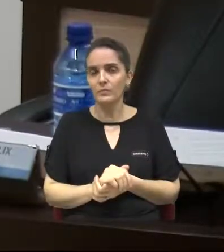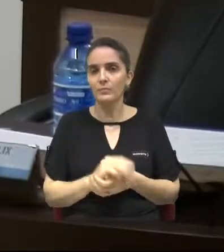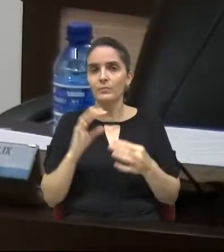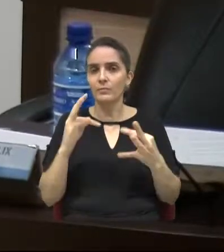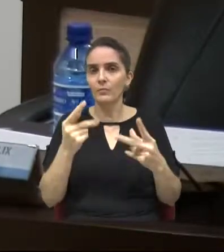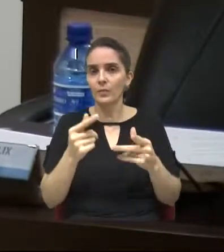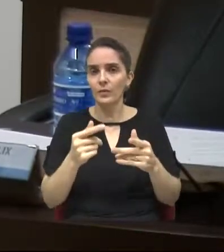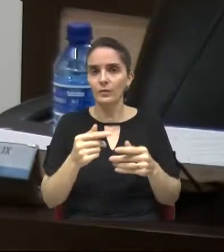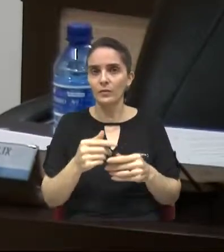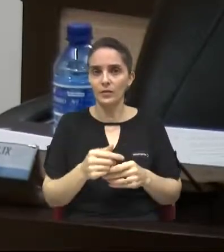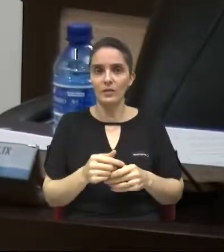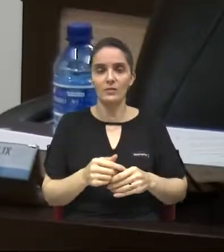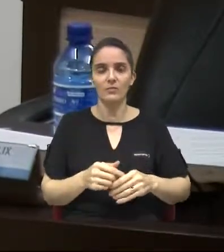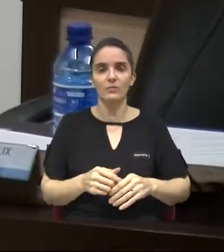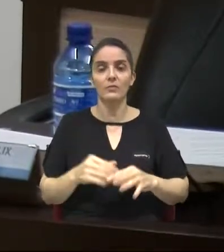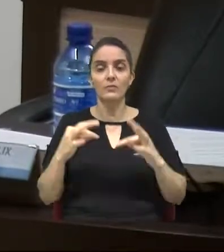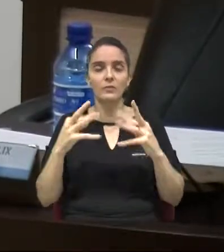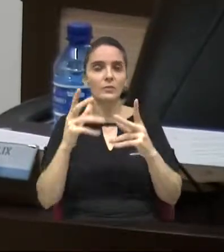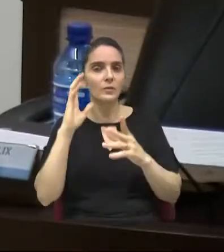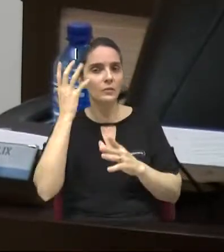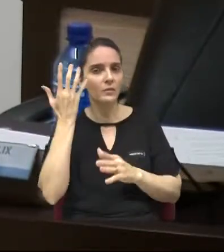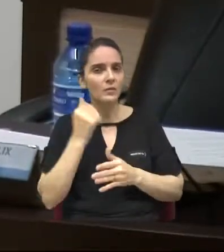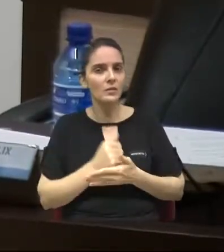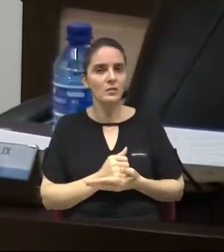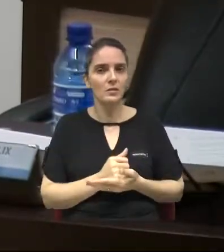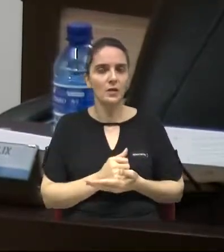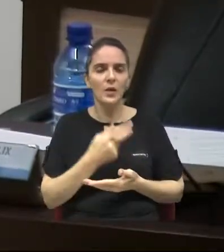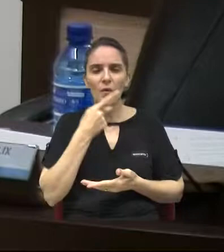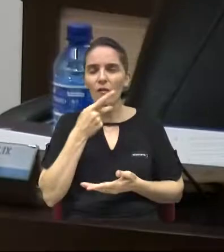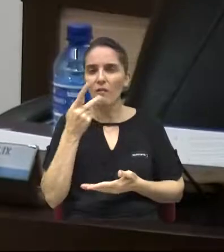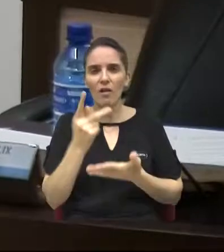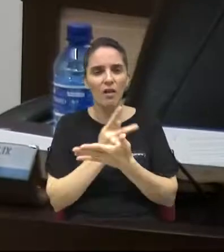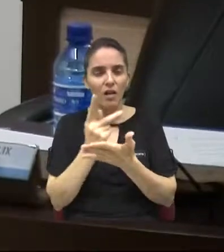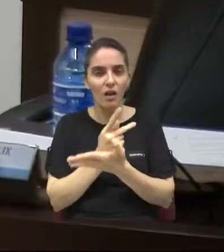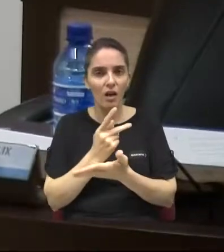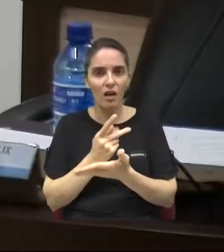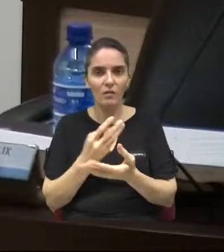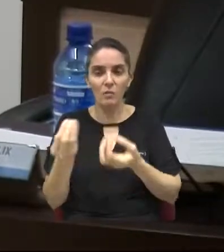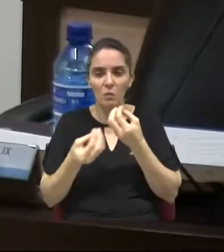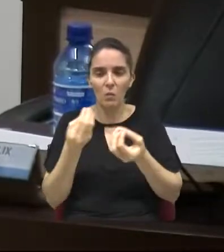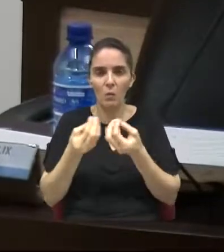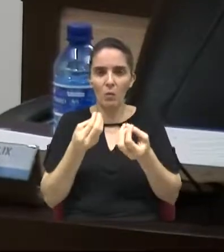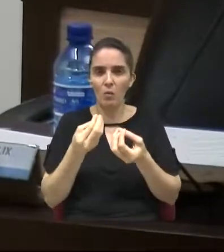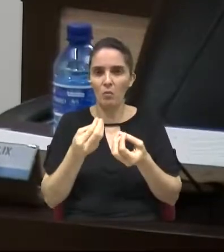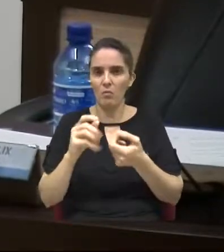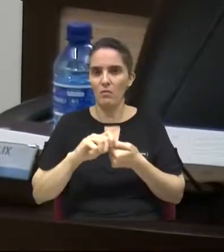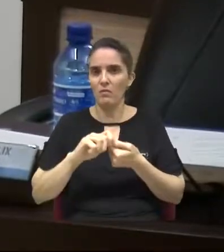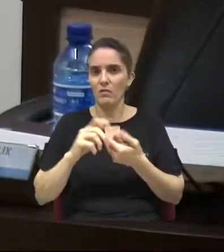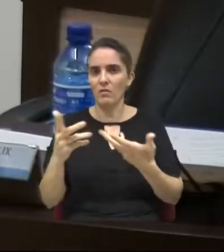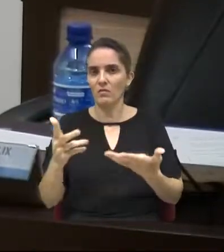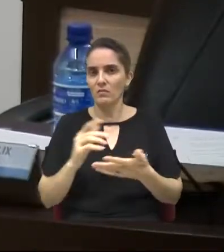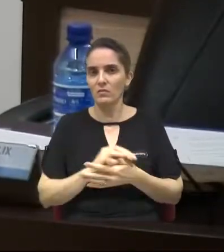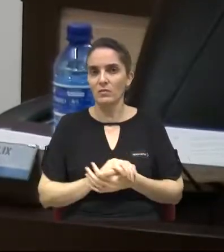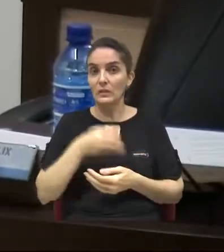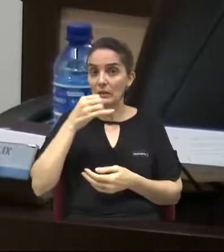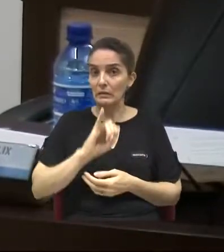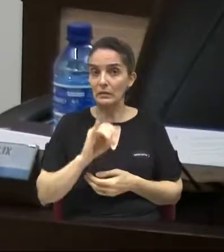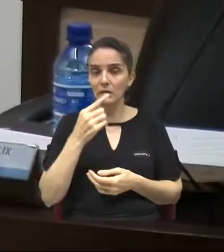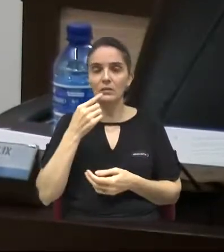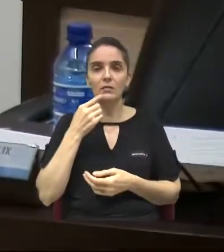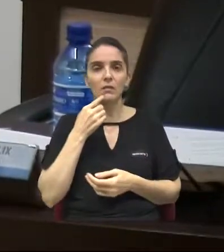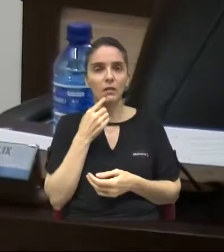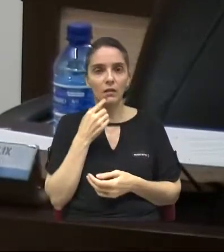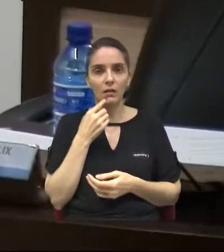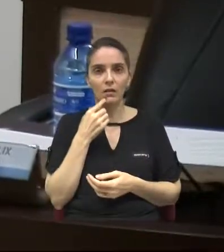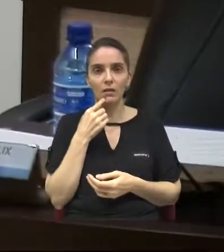como irregular. É citada como irregular. E se o senhor